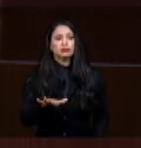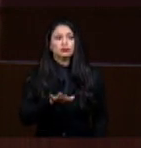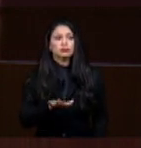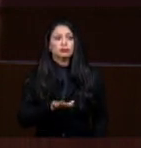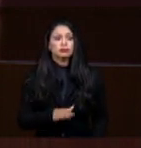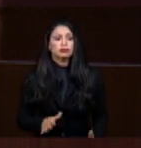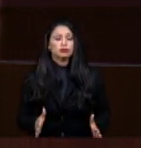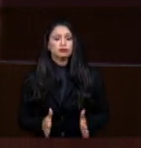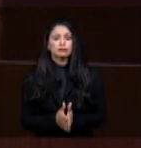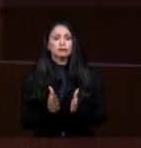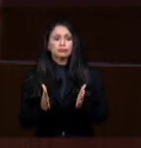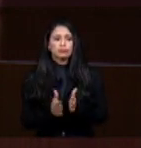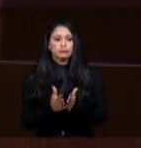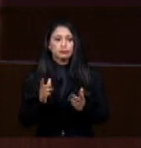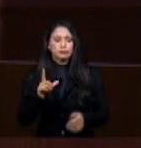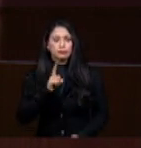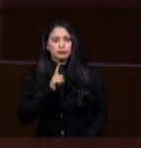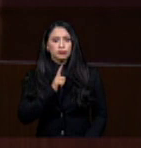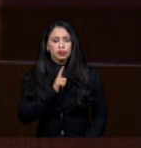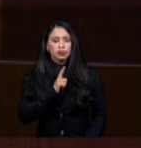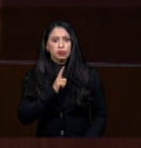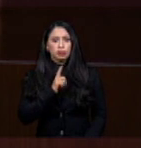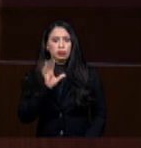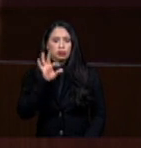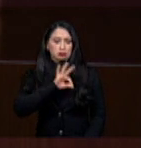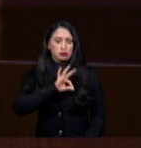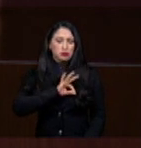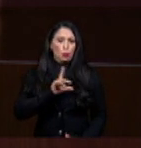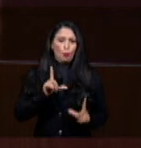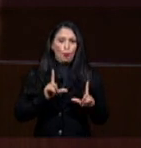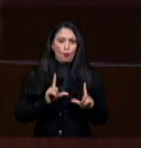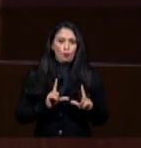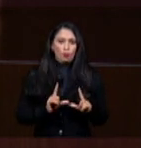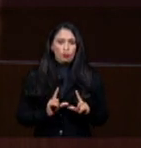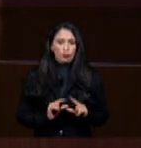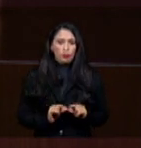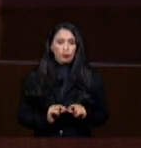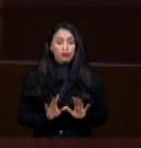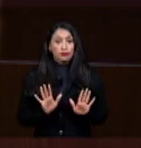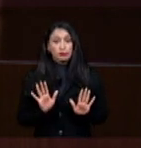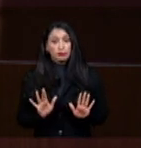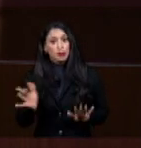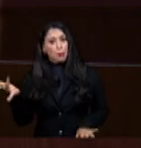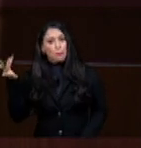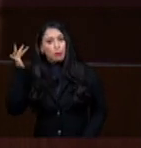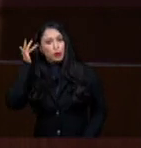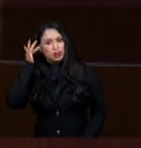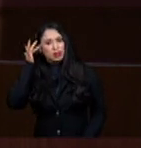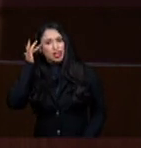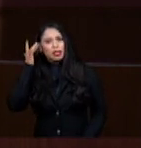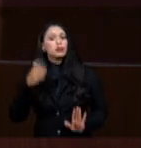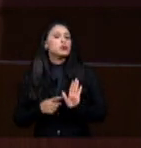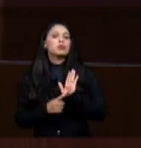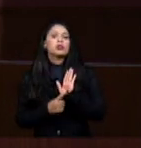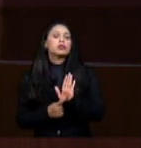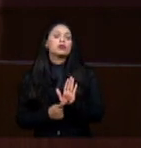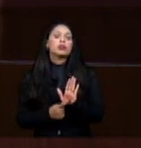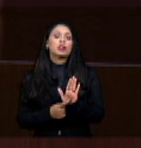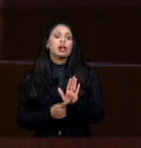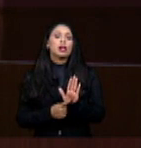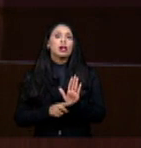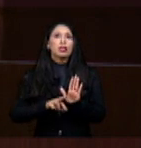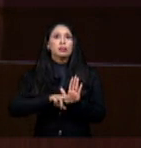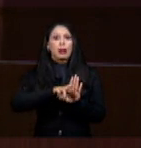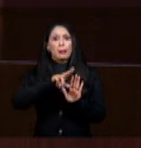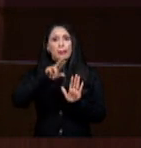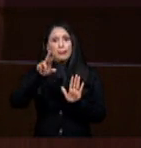de pobreza como uma dimensão de renda mas os conceitos mais modernos tratam de multi